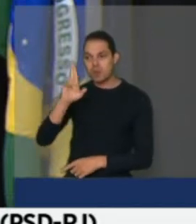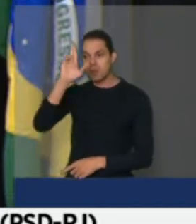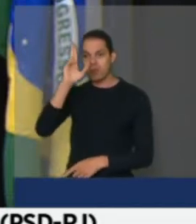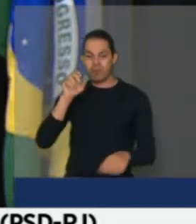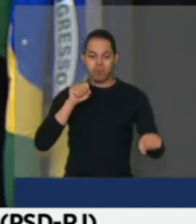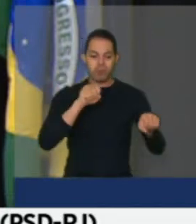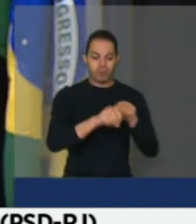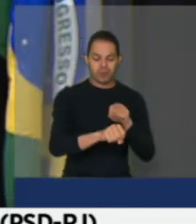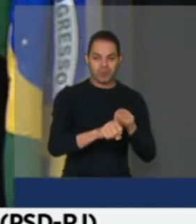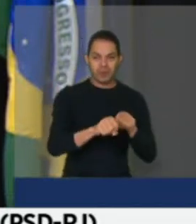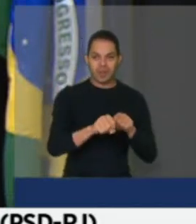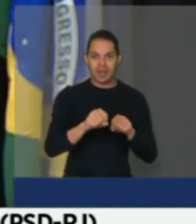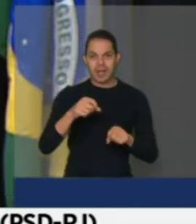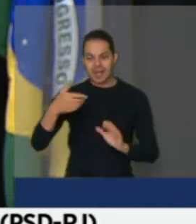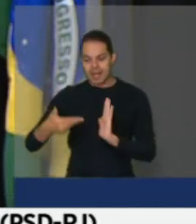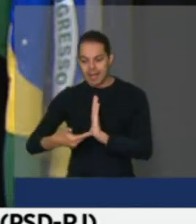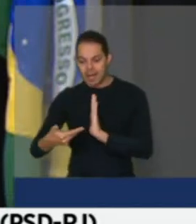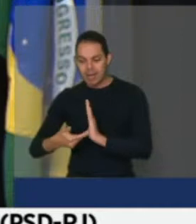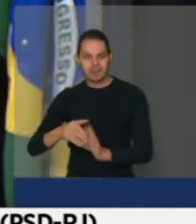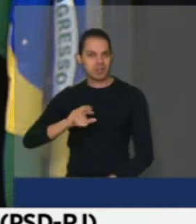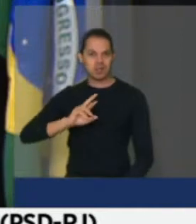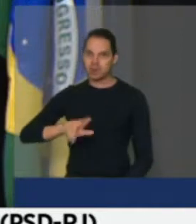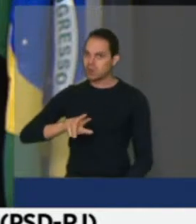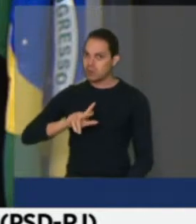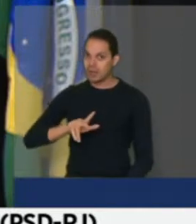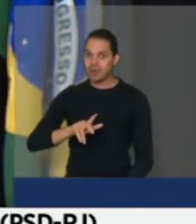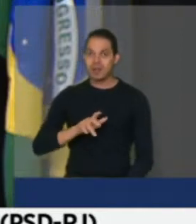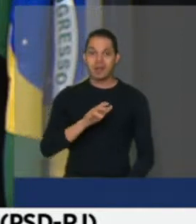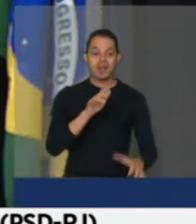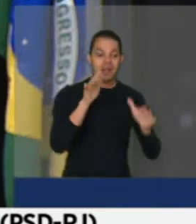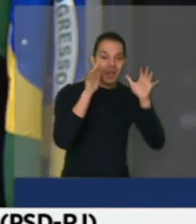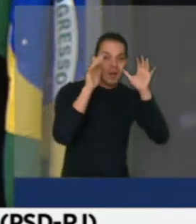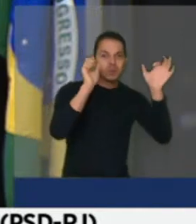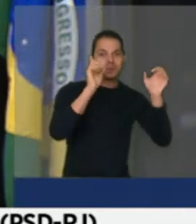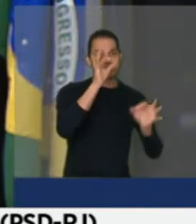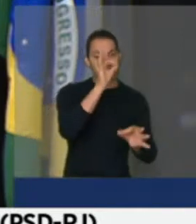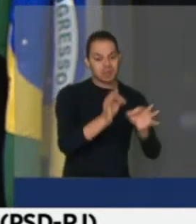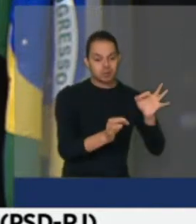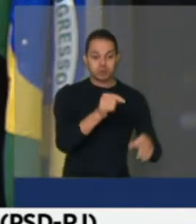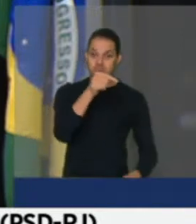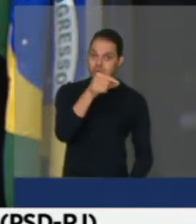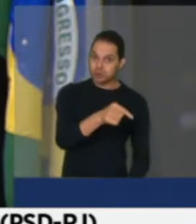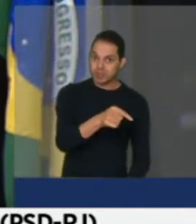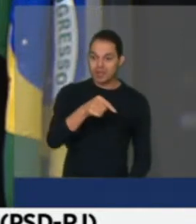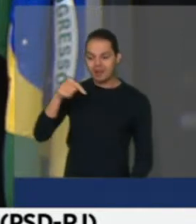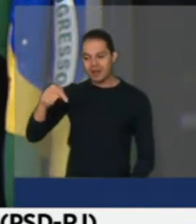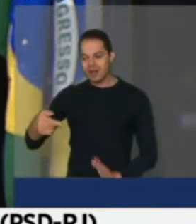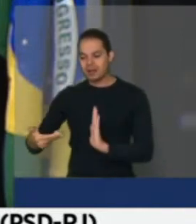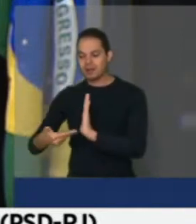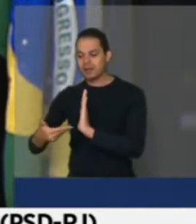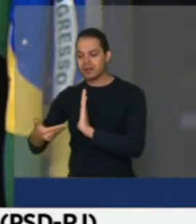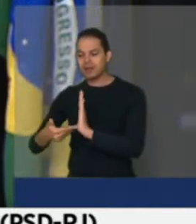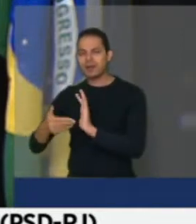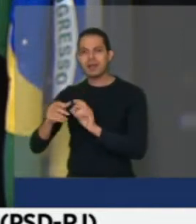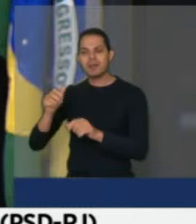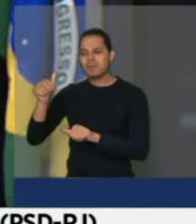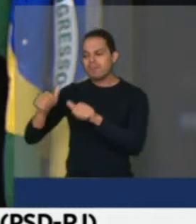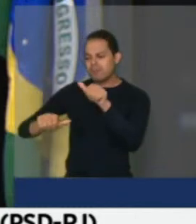Júri. Aqui nós nos ativemos às questões